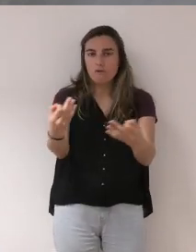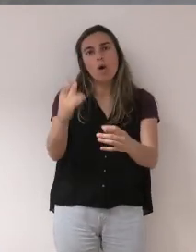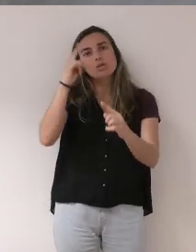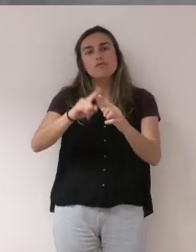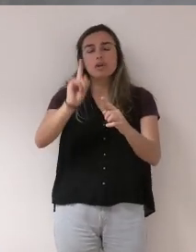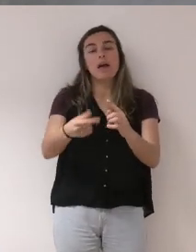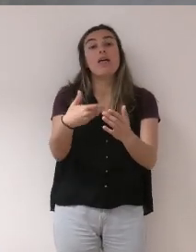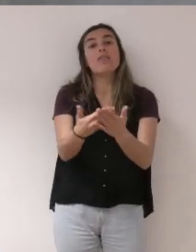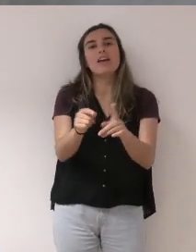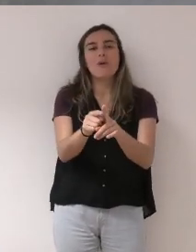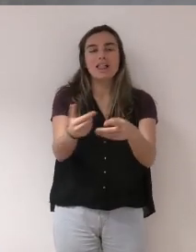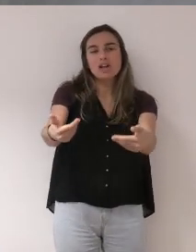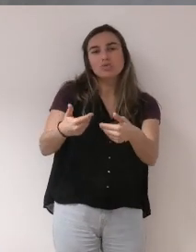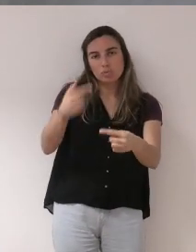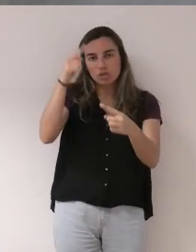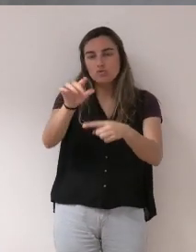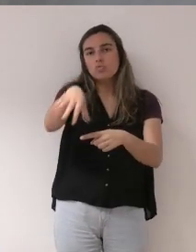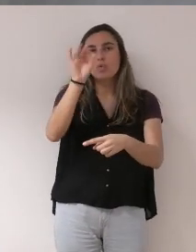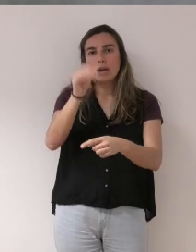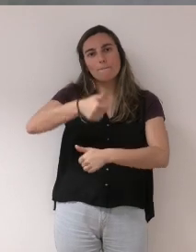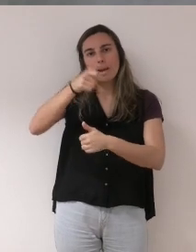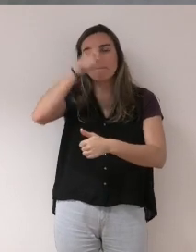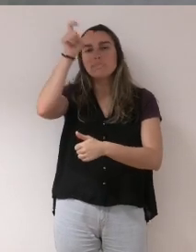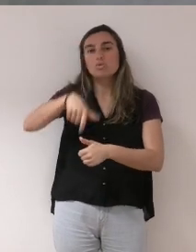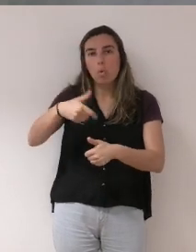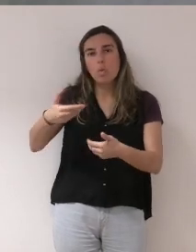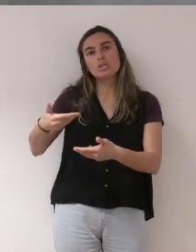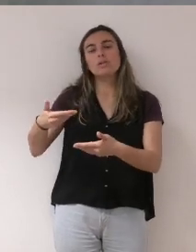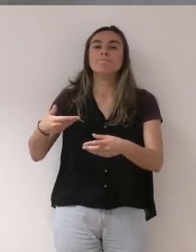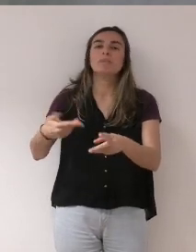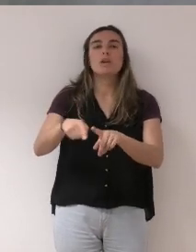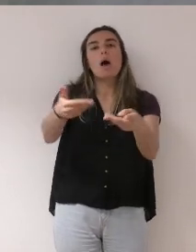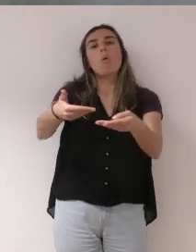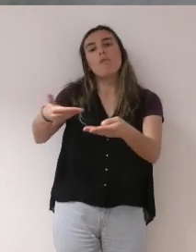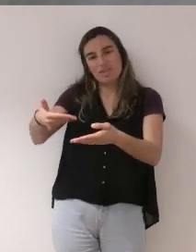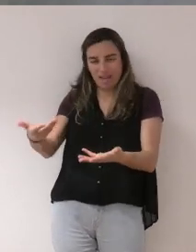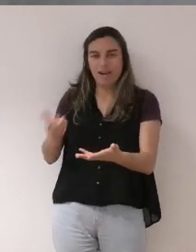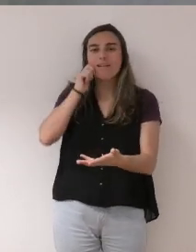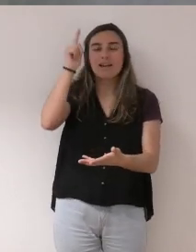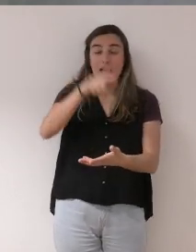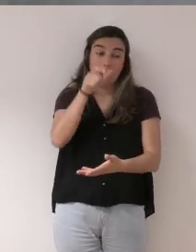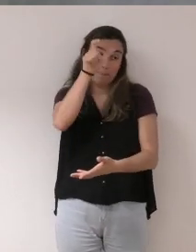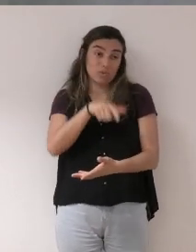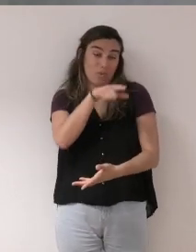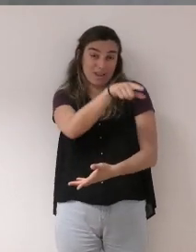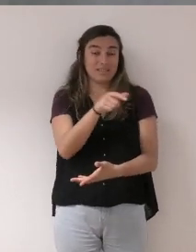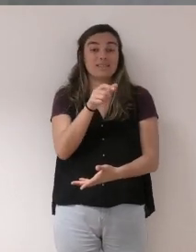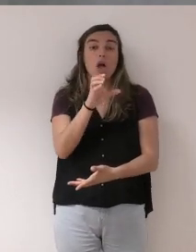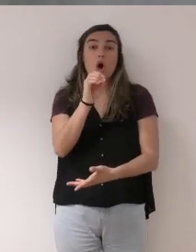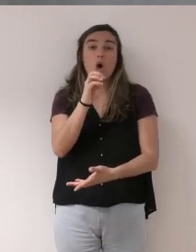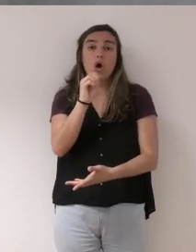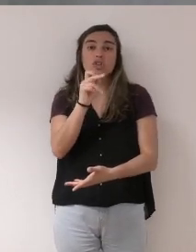para que nos ajudasse a escolher os nossos convidados. E uma das pessoas foi exatamente o professor Osvaldo Silvestre, que é um